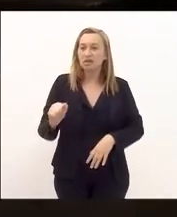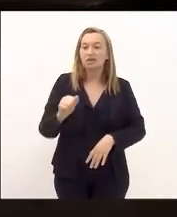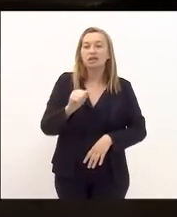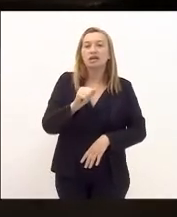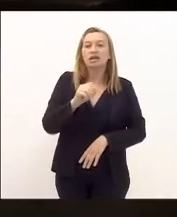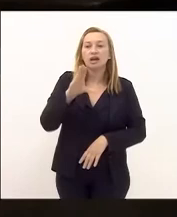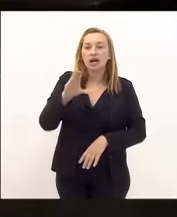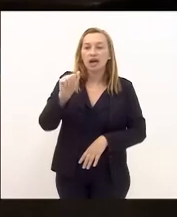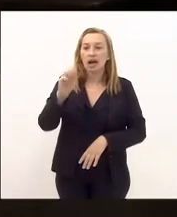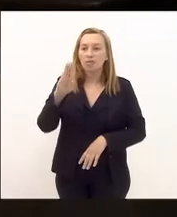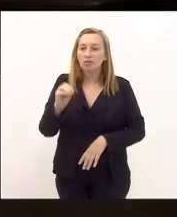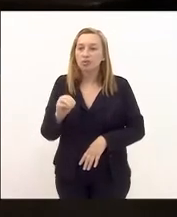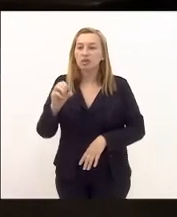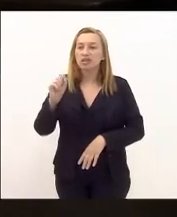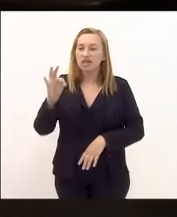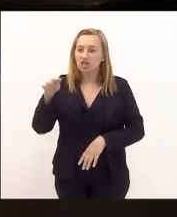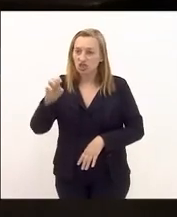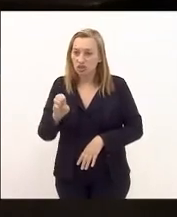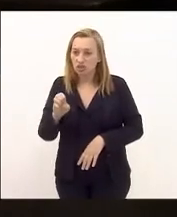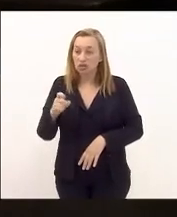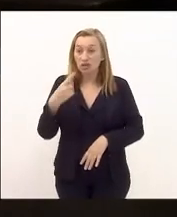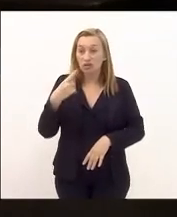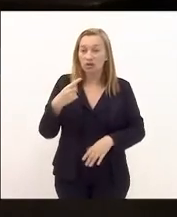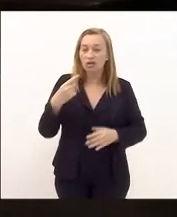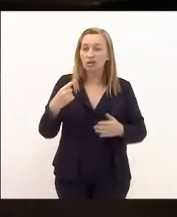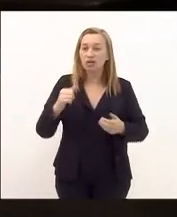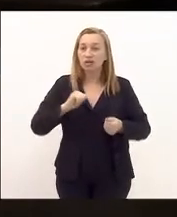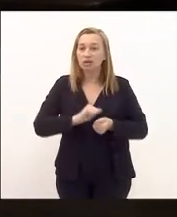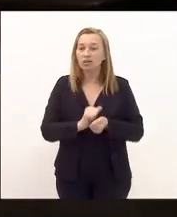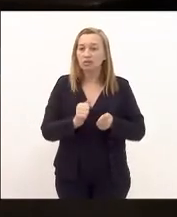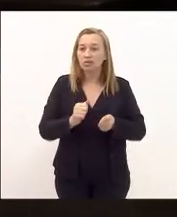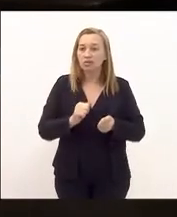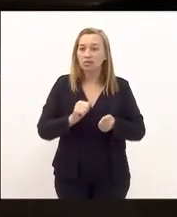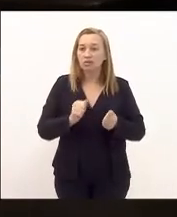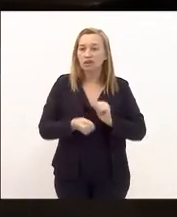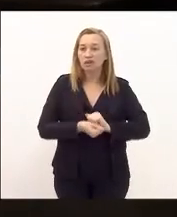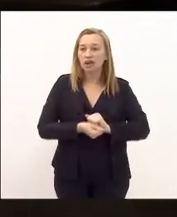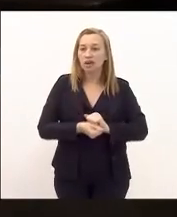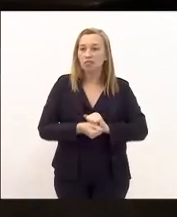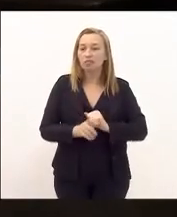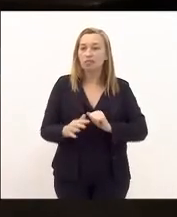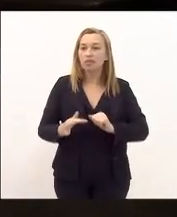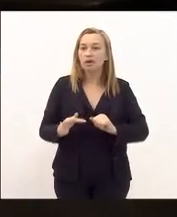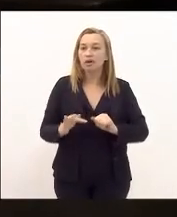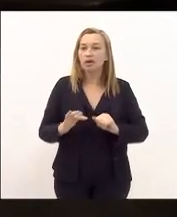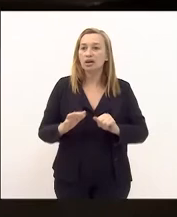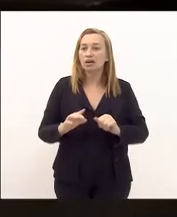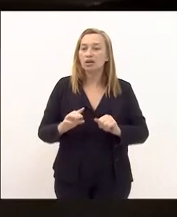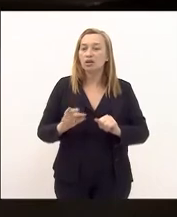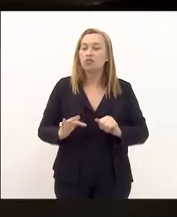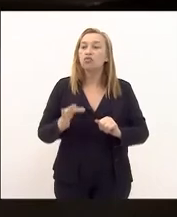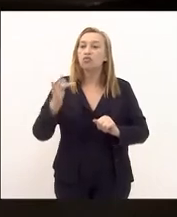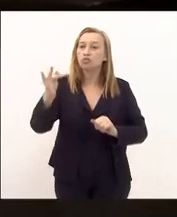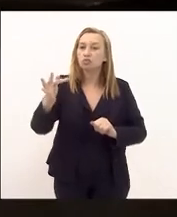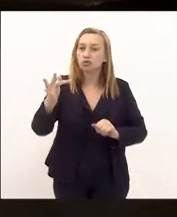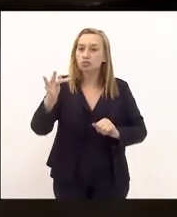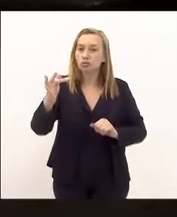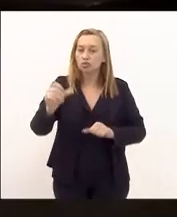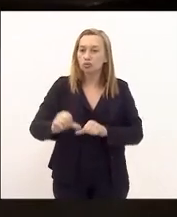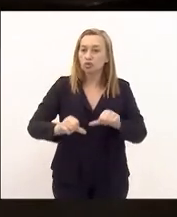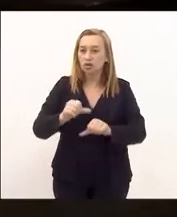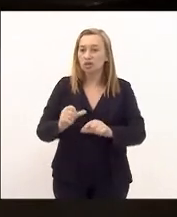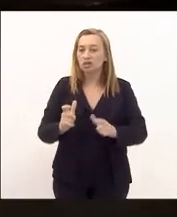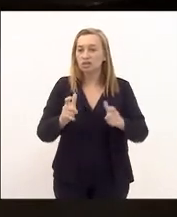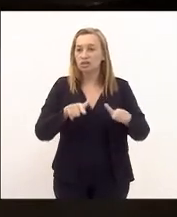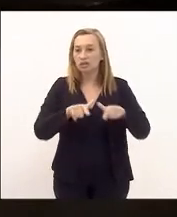poderão confirmar suas divisas e se habilitarem para promoções futuras em cursos que já estão publicados no boletim da